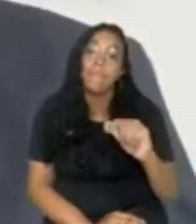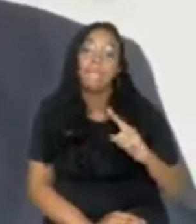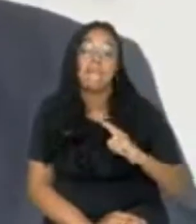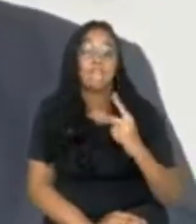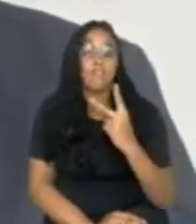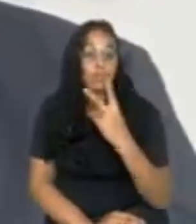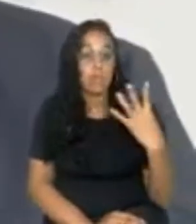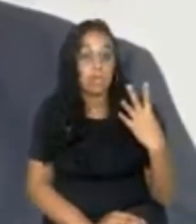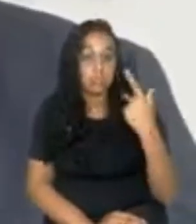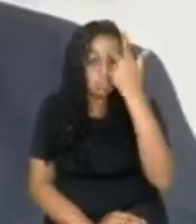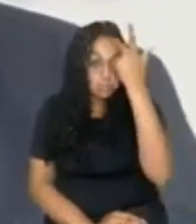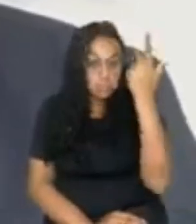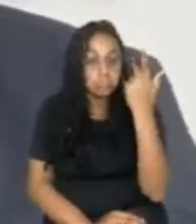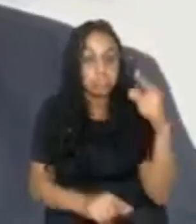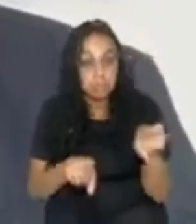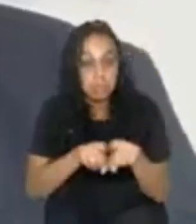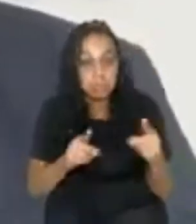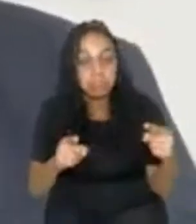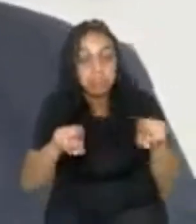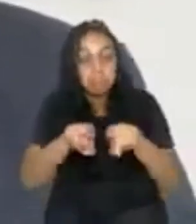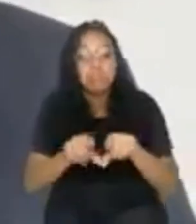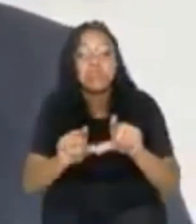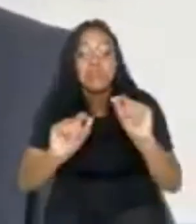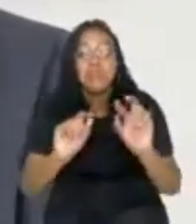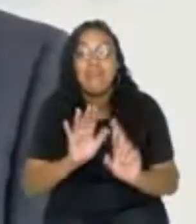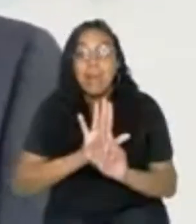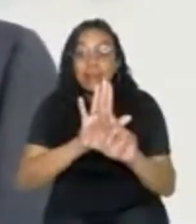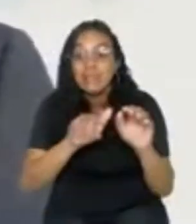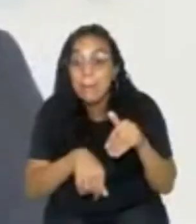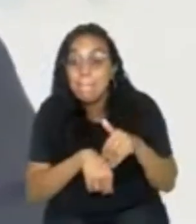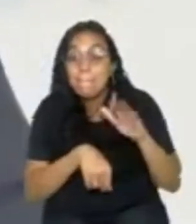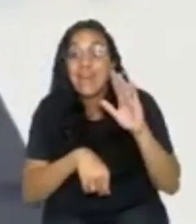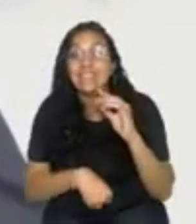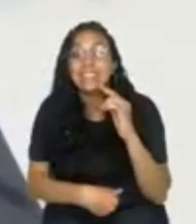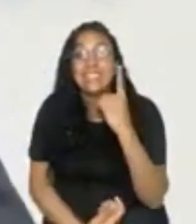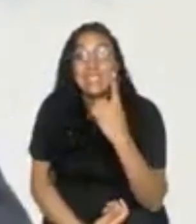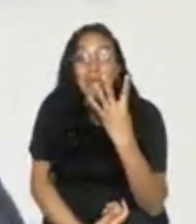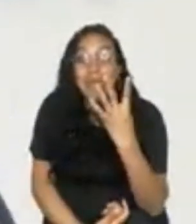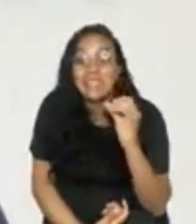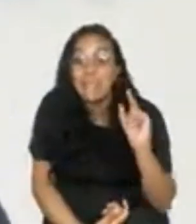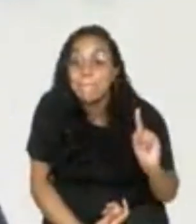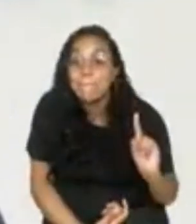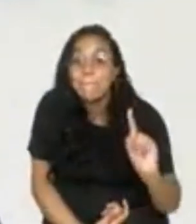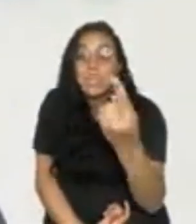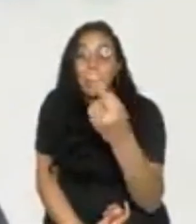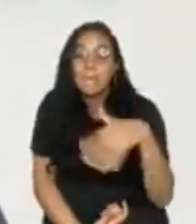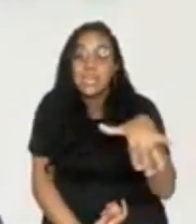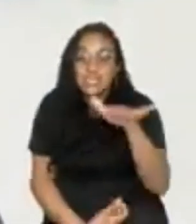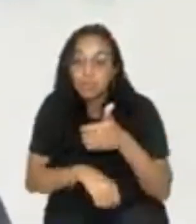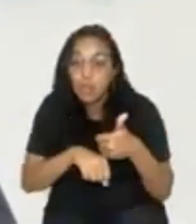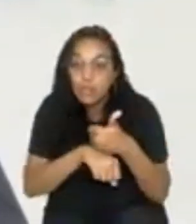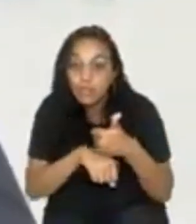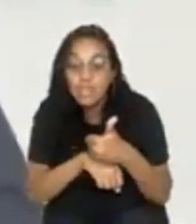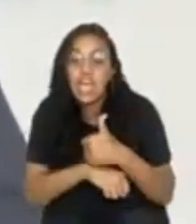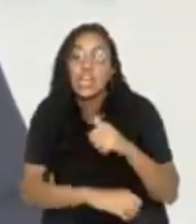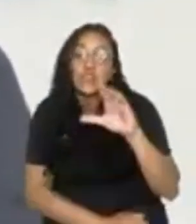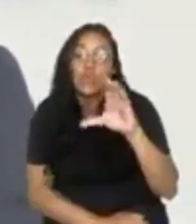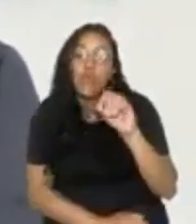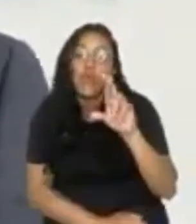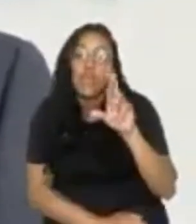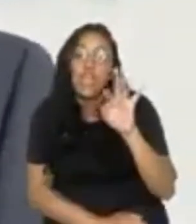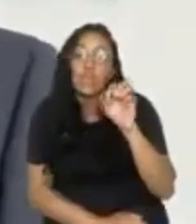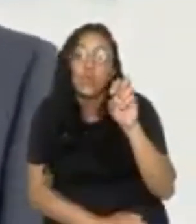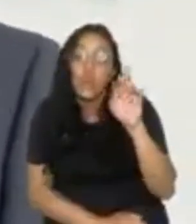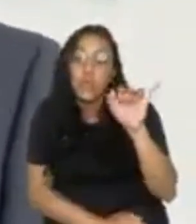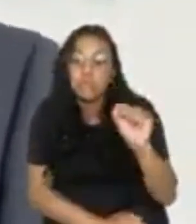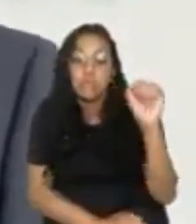por 24 sindicatos filiados, que representam mais de 140 mil corretores de seguros em